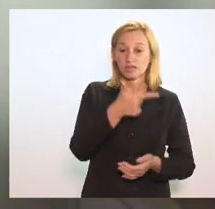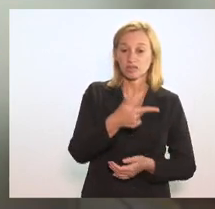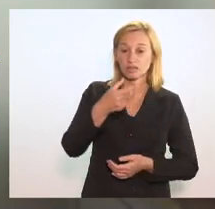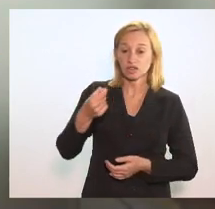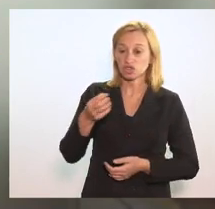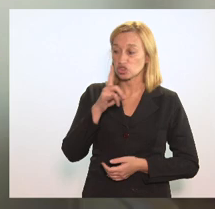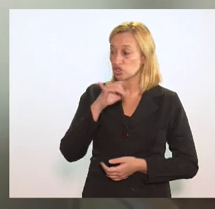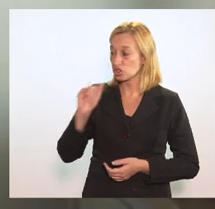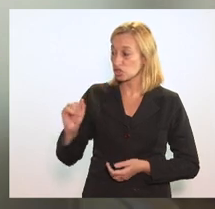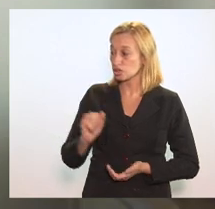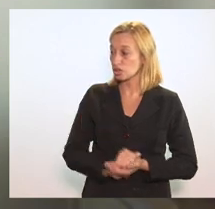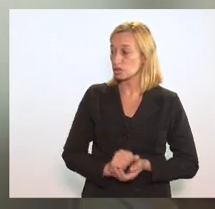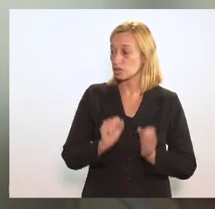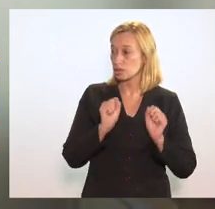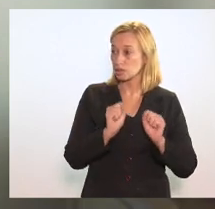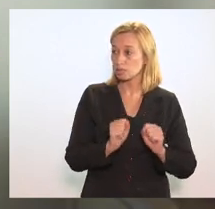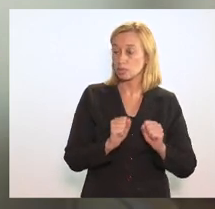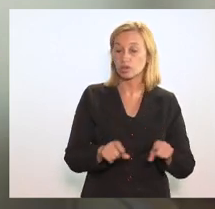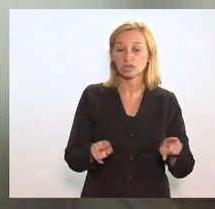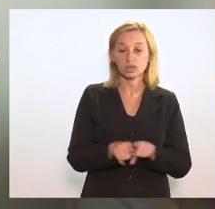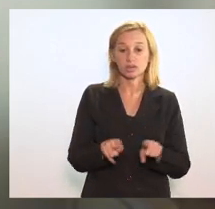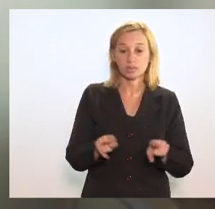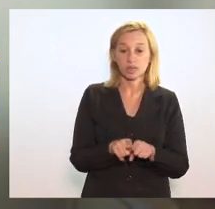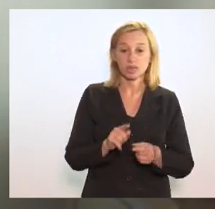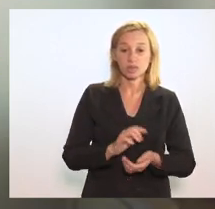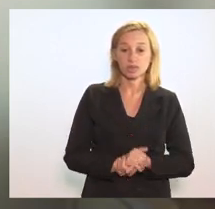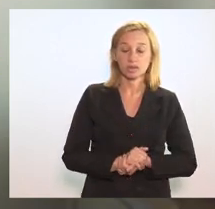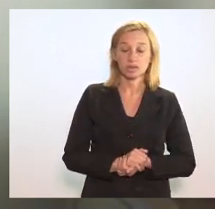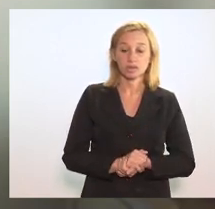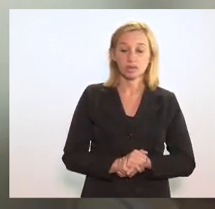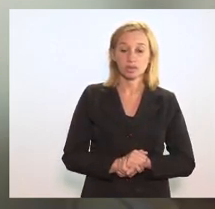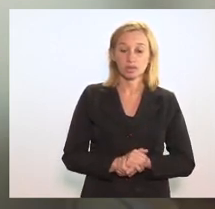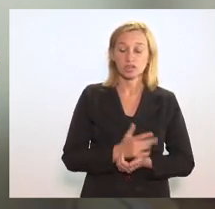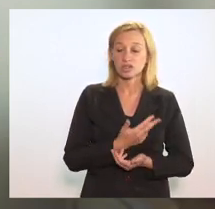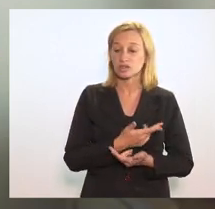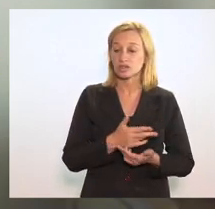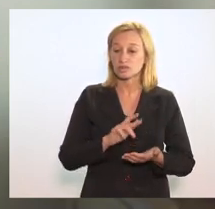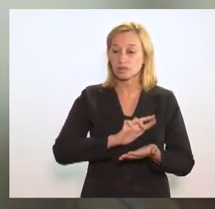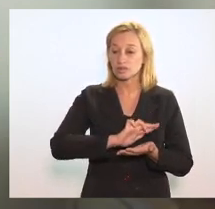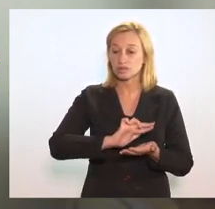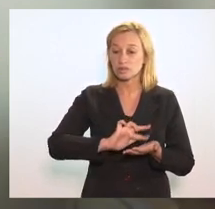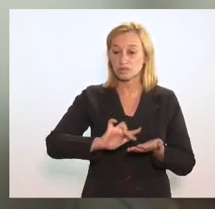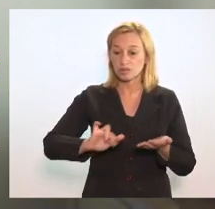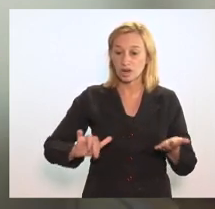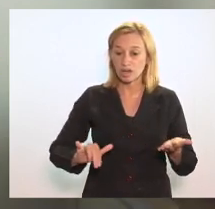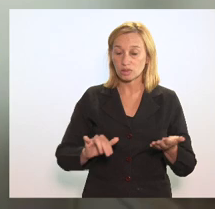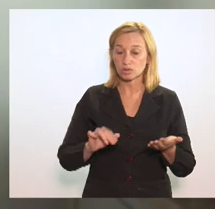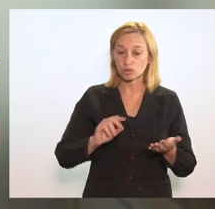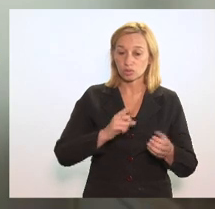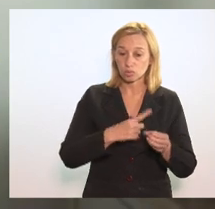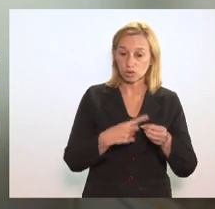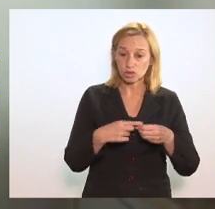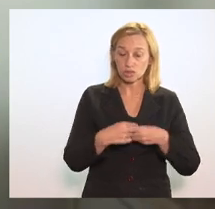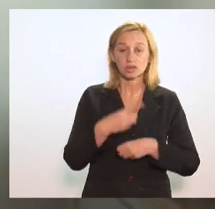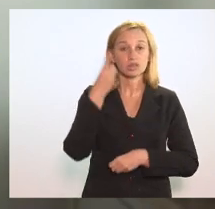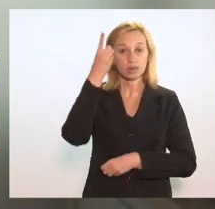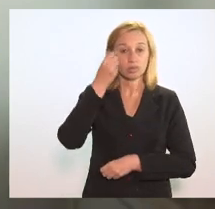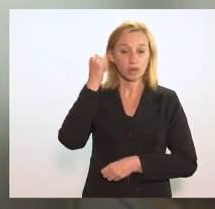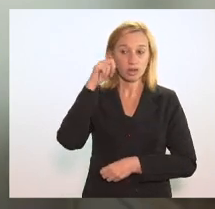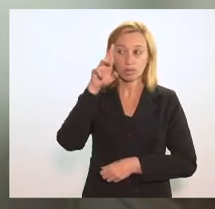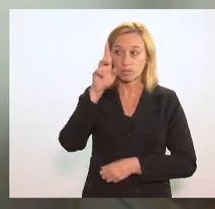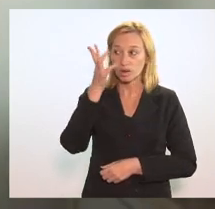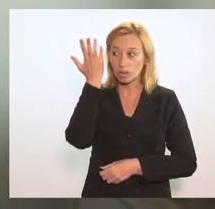dias. E pode até mesmo, em muitos e muitos municípios, deputado Eliomar